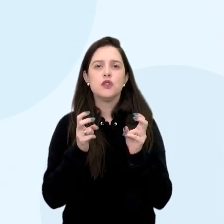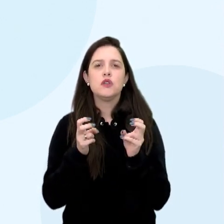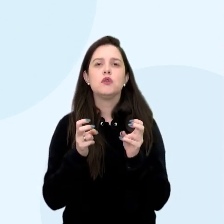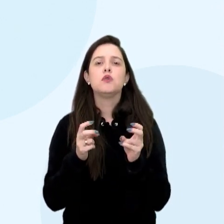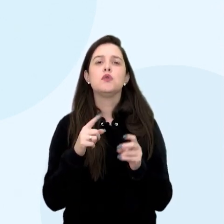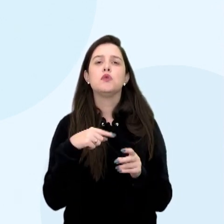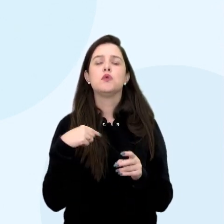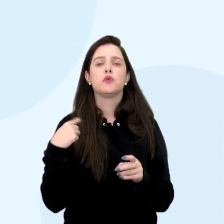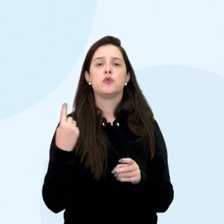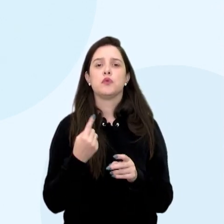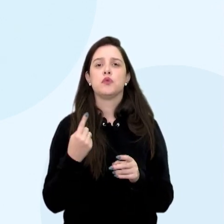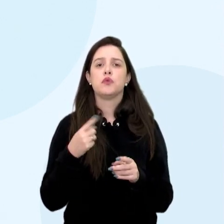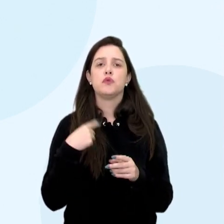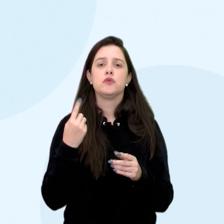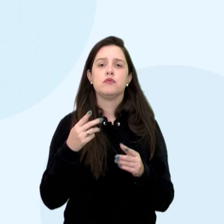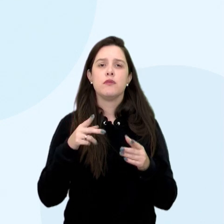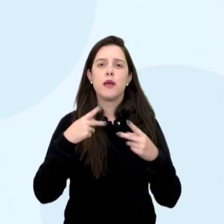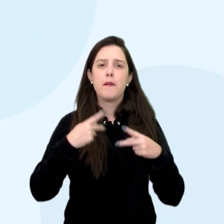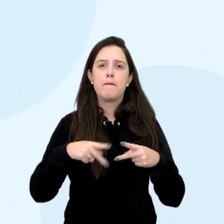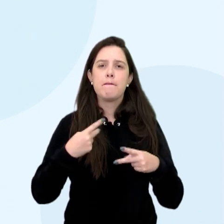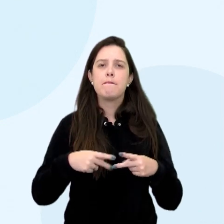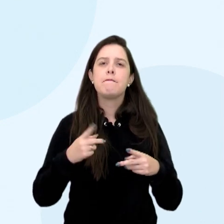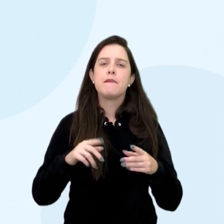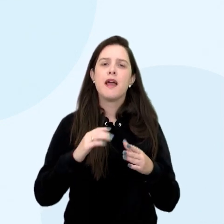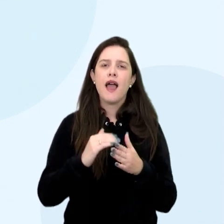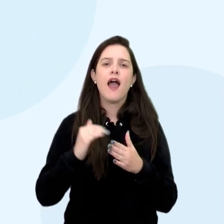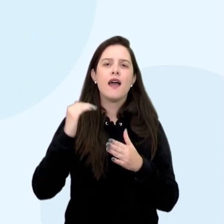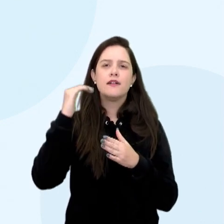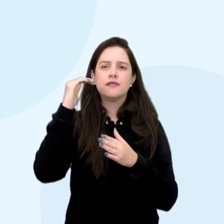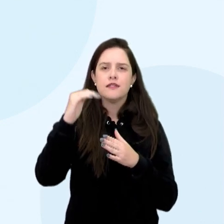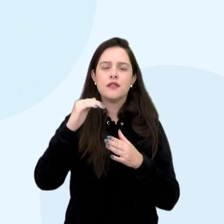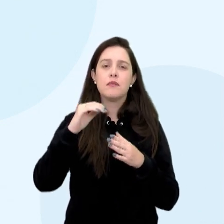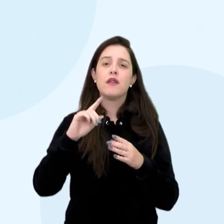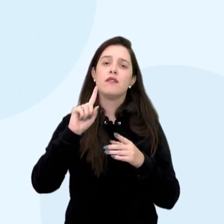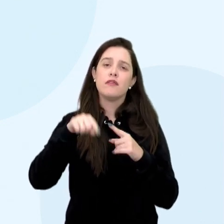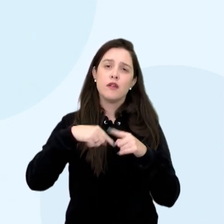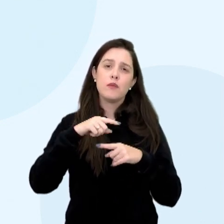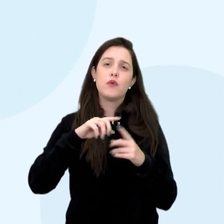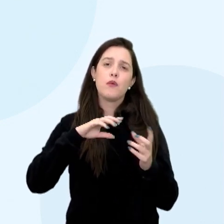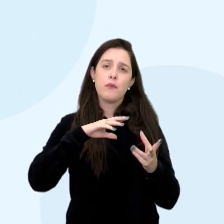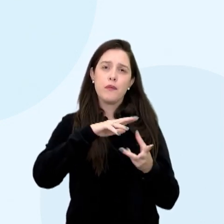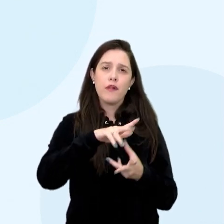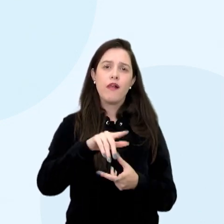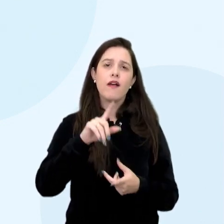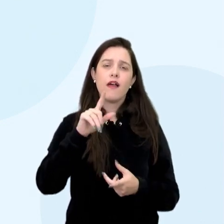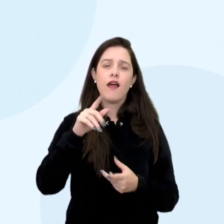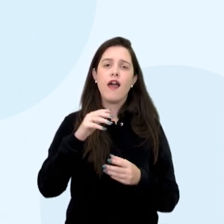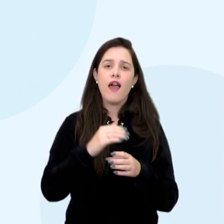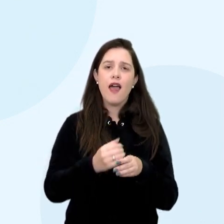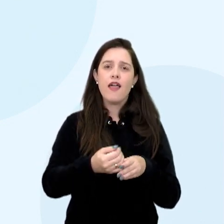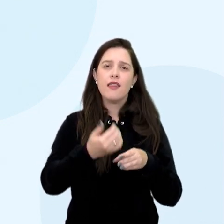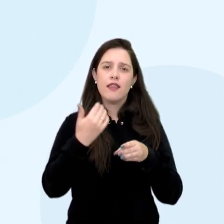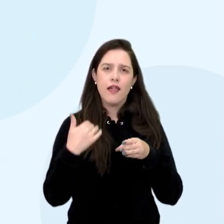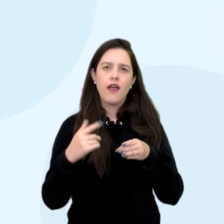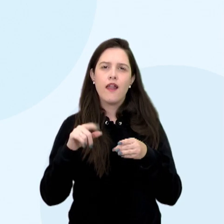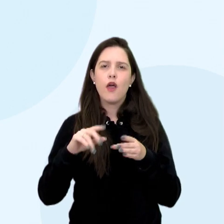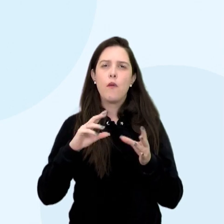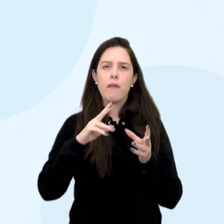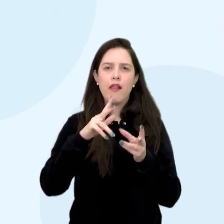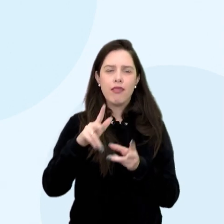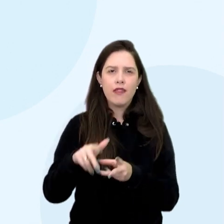né, da parte de cima até o interior do planeta, né, então da parte externa ao interior do planeta, nós temos